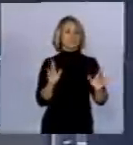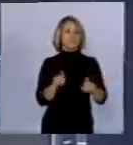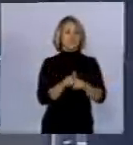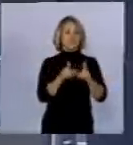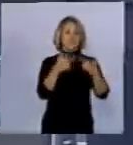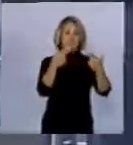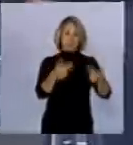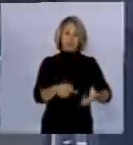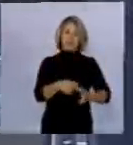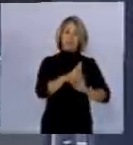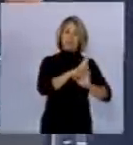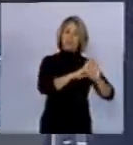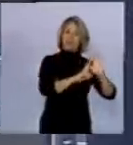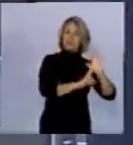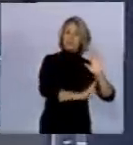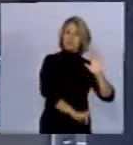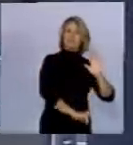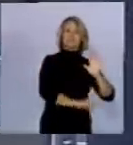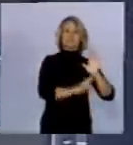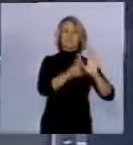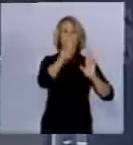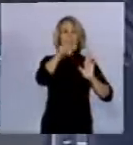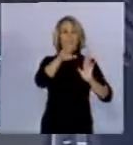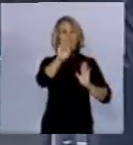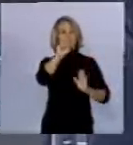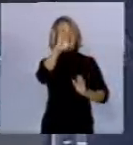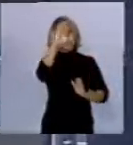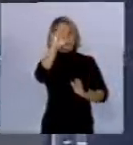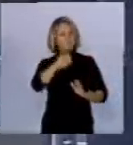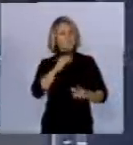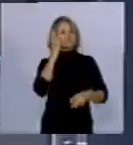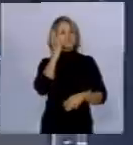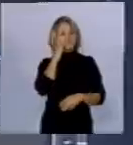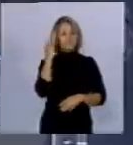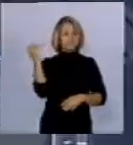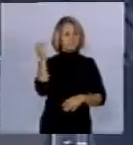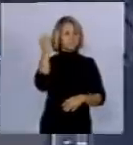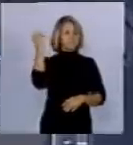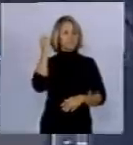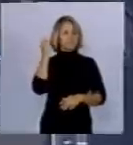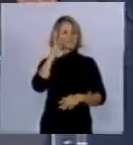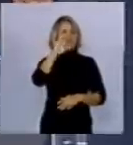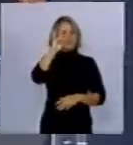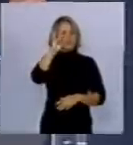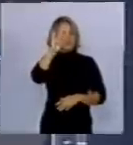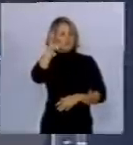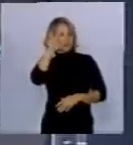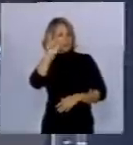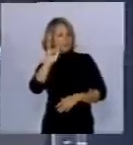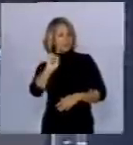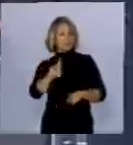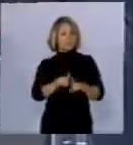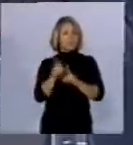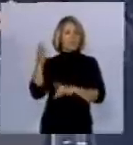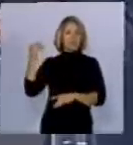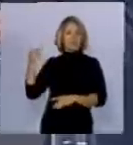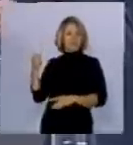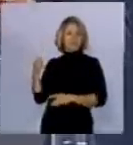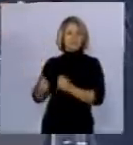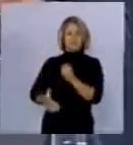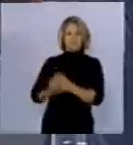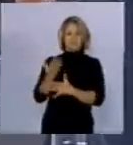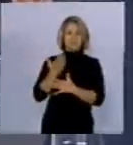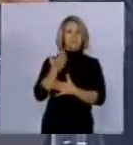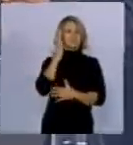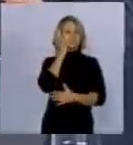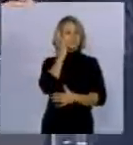relatório da Unesco menciona a importância de implementação desse tipo de cota e a época da sua elaboração lamentando o